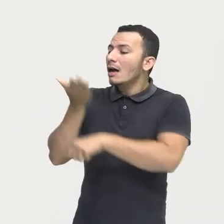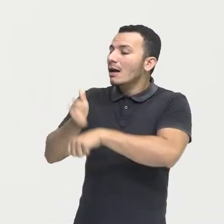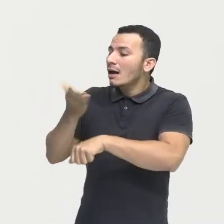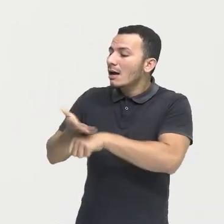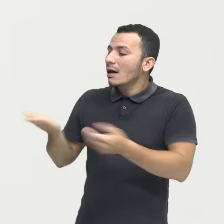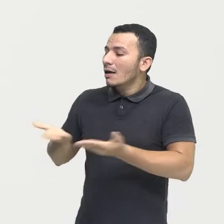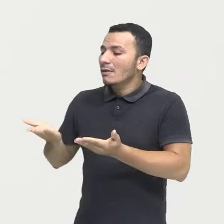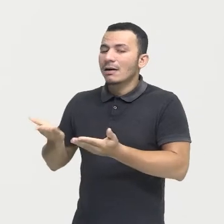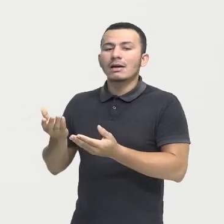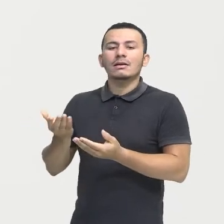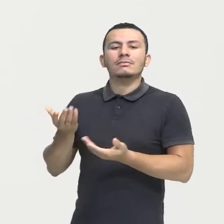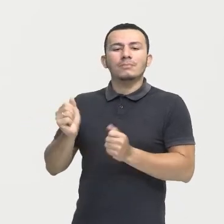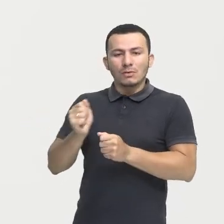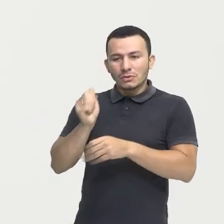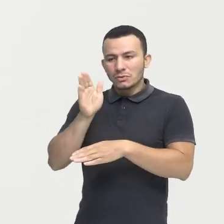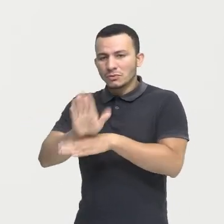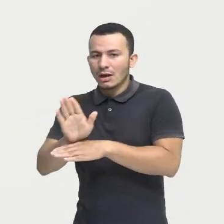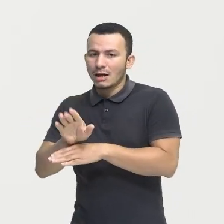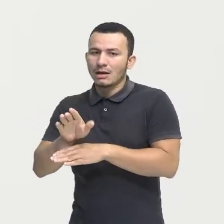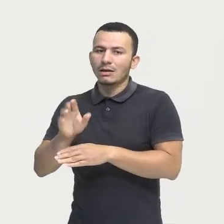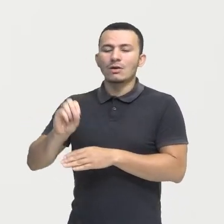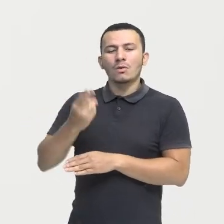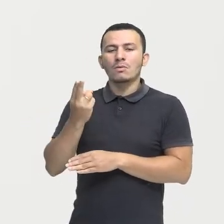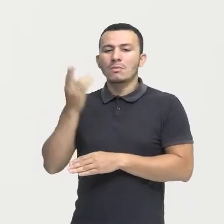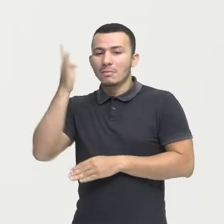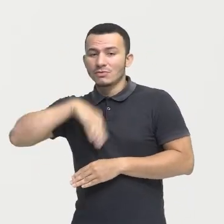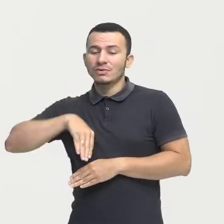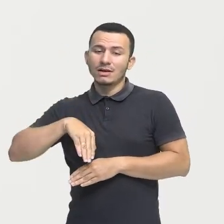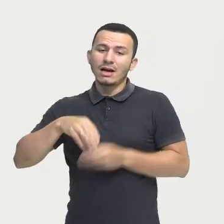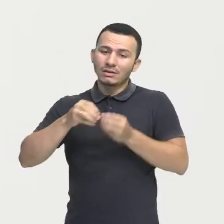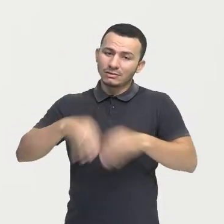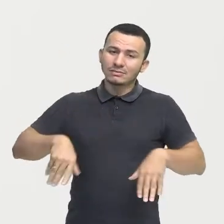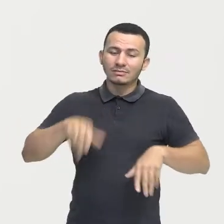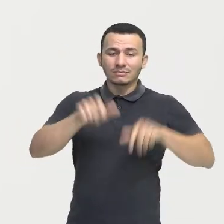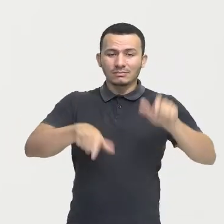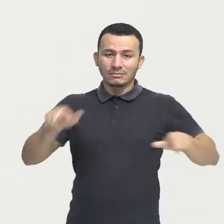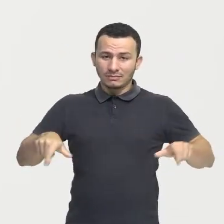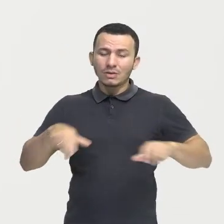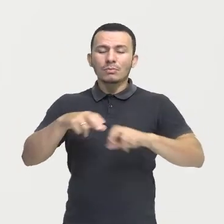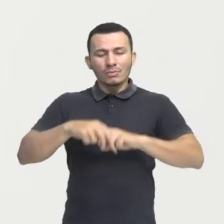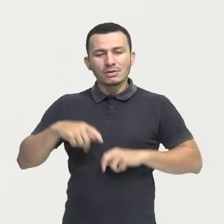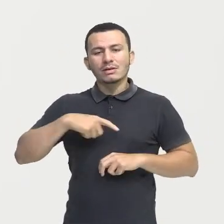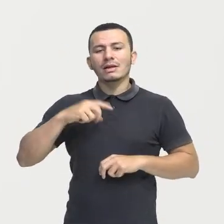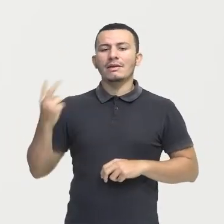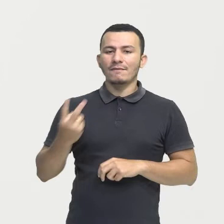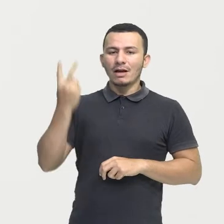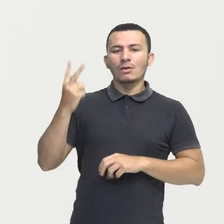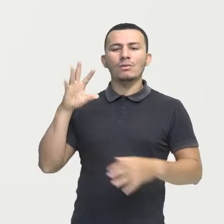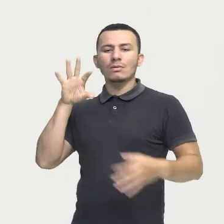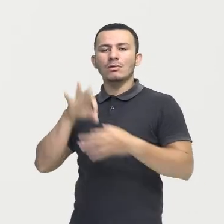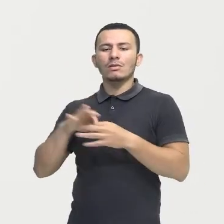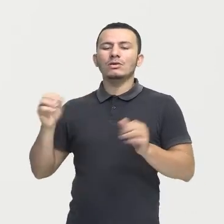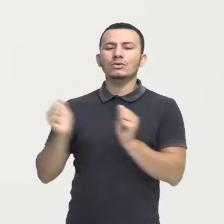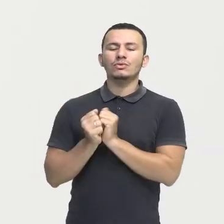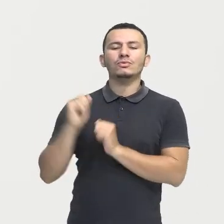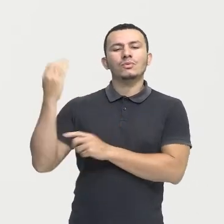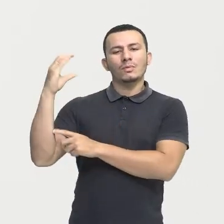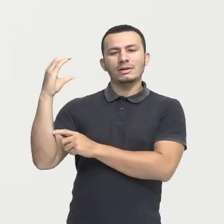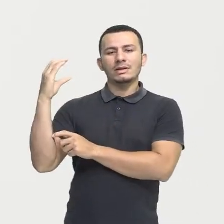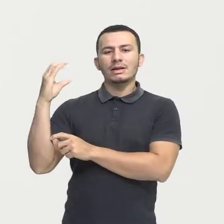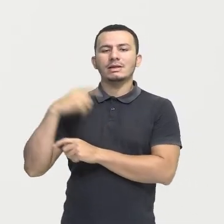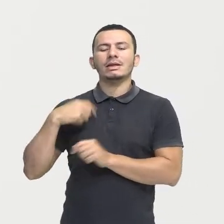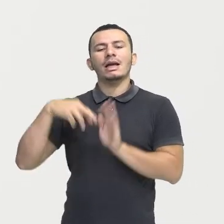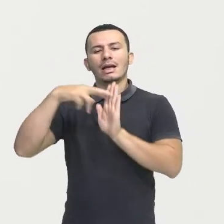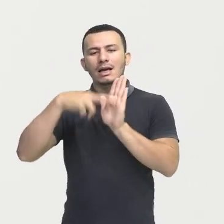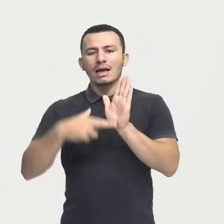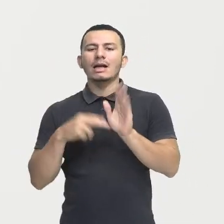pode fazer bem para as pessoas. Então nós temos a ciência e os valores. Né? É justamente para preservar do